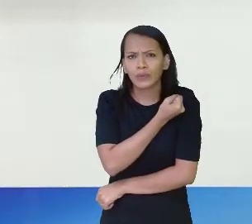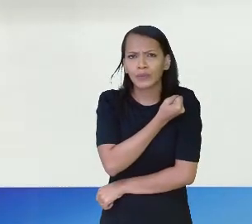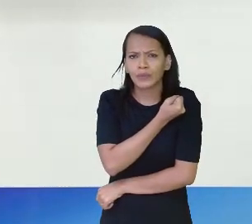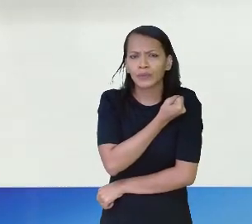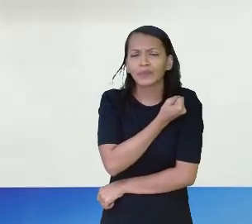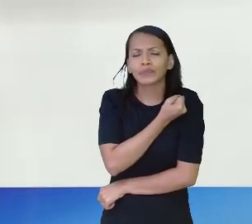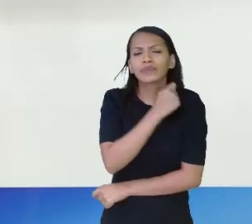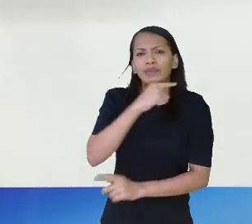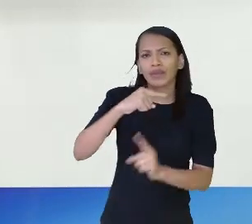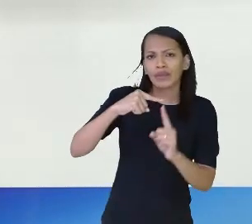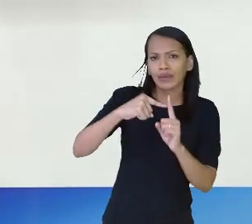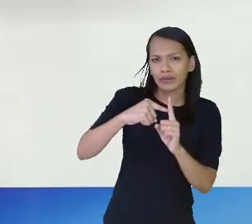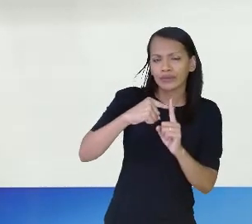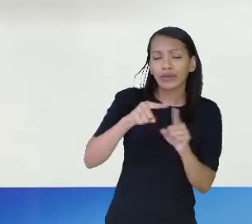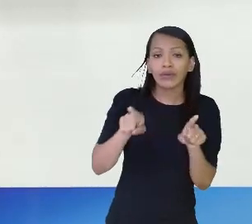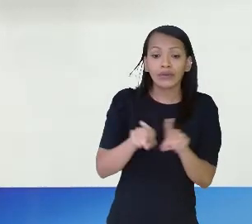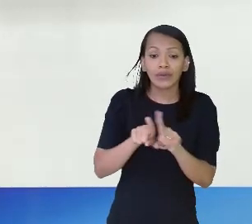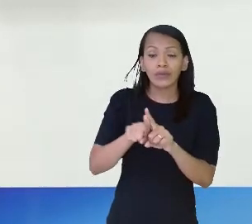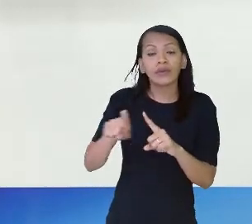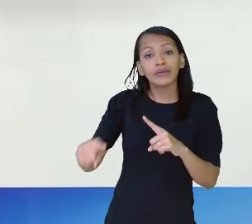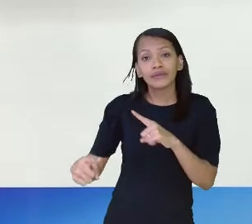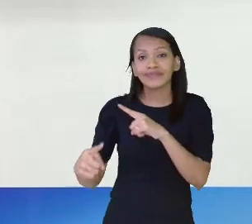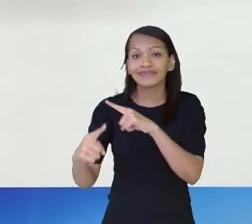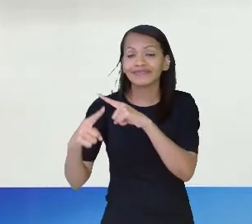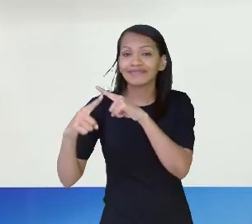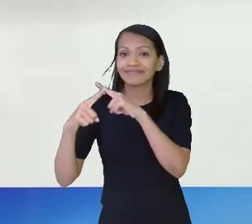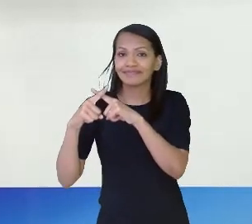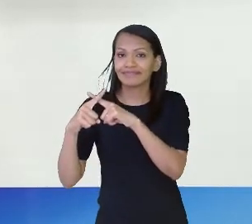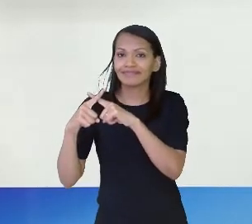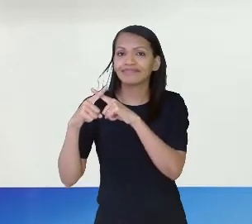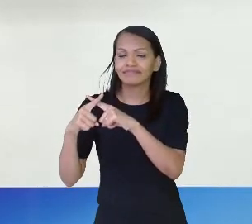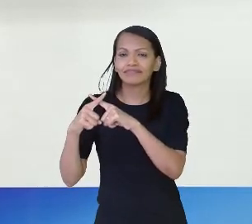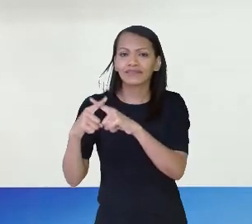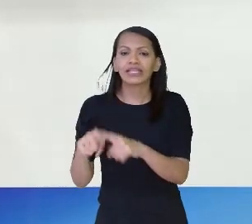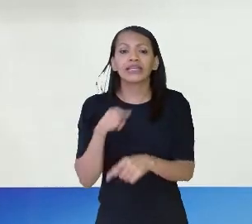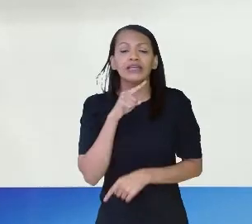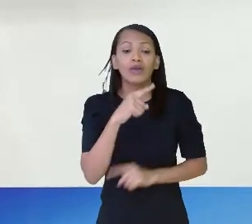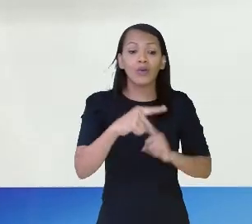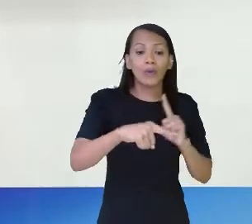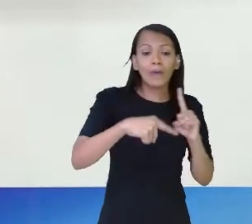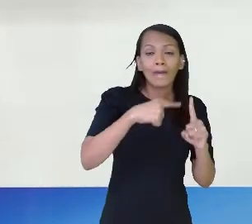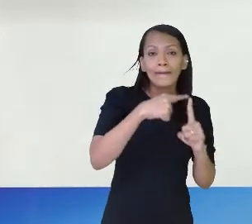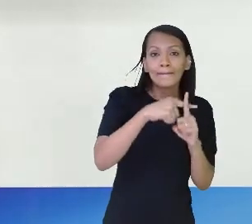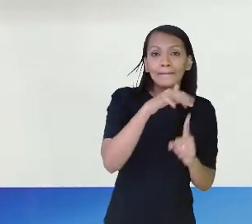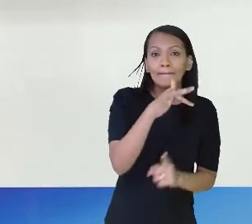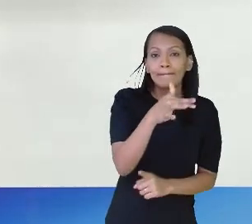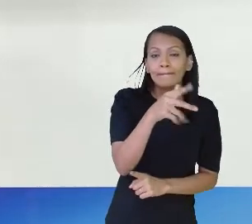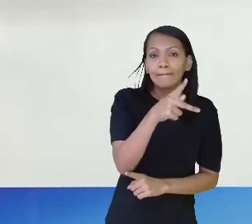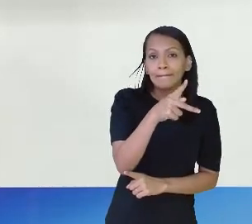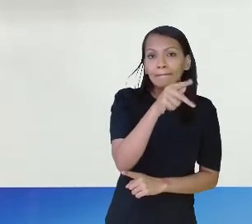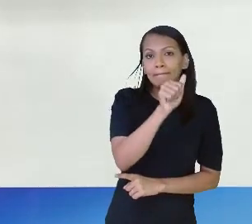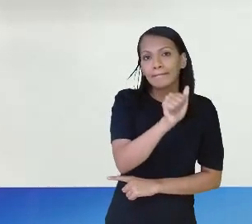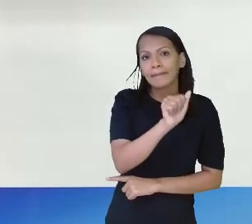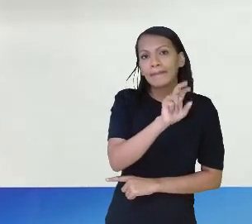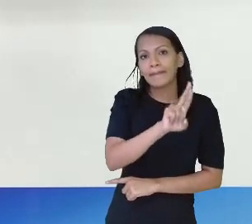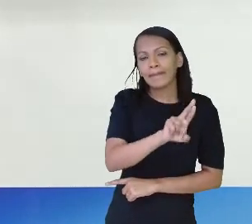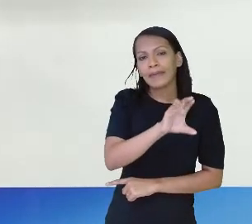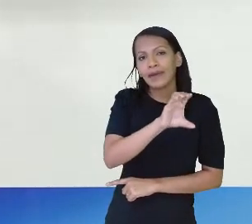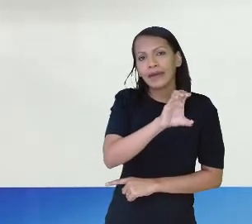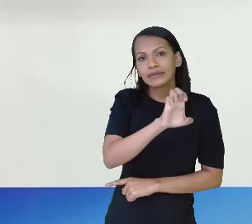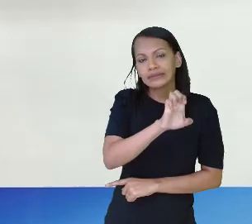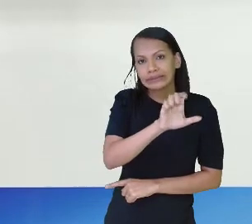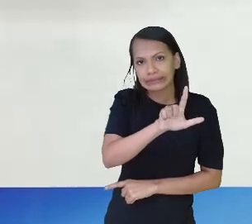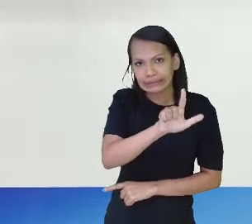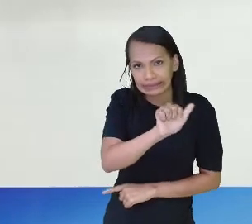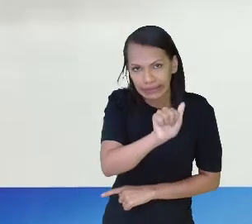na adição, na multiplicação é chamada de fator. Numa multiplicação, os termos